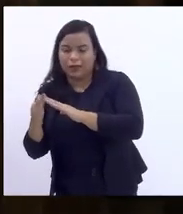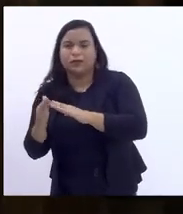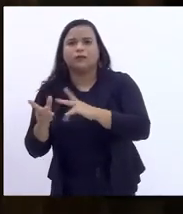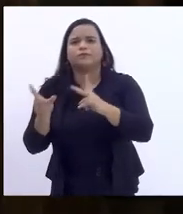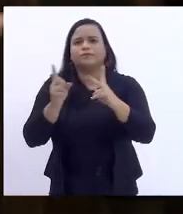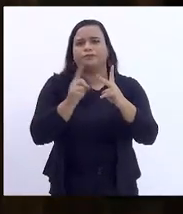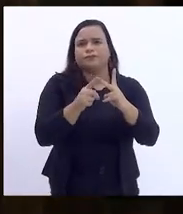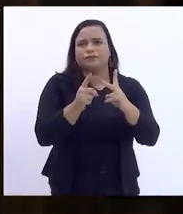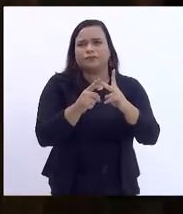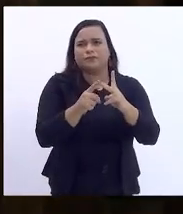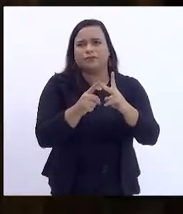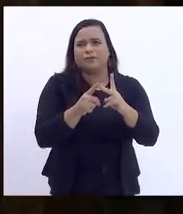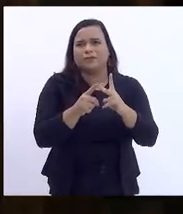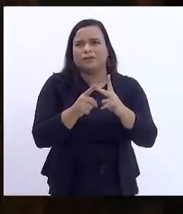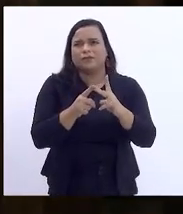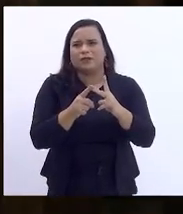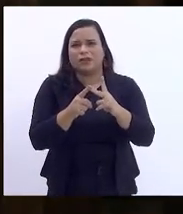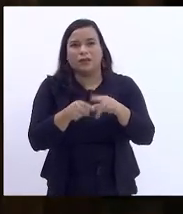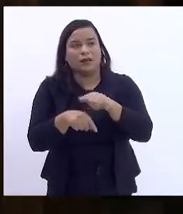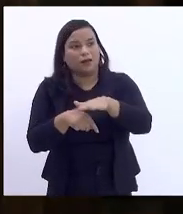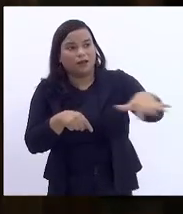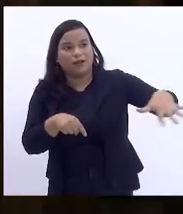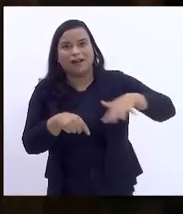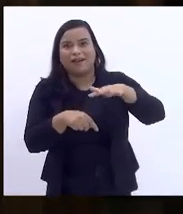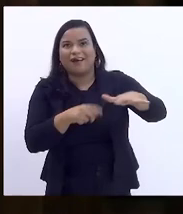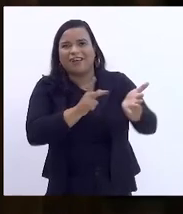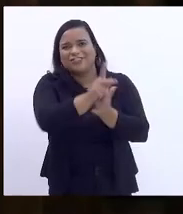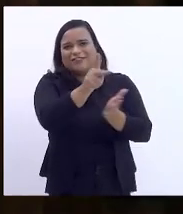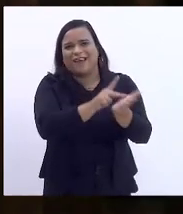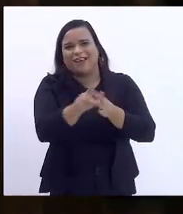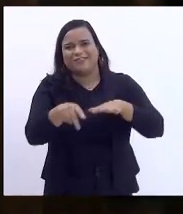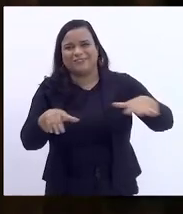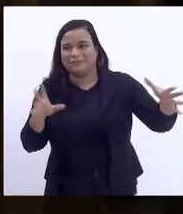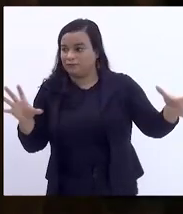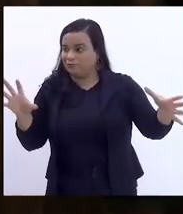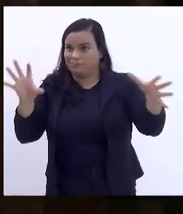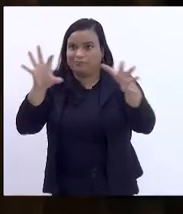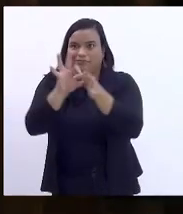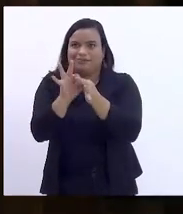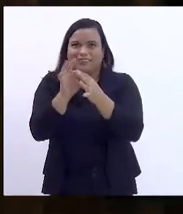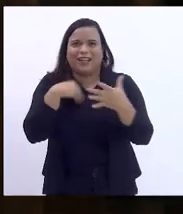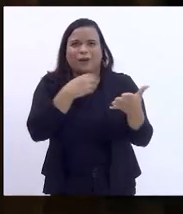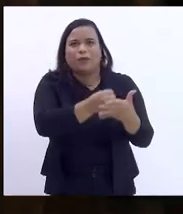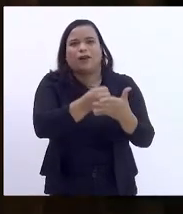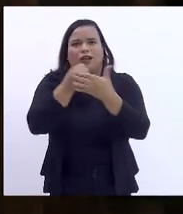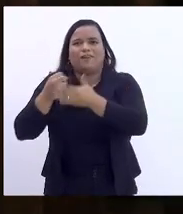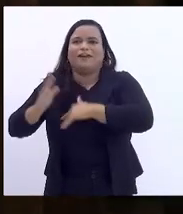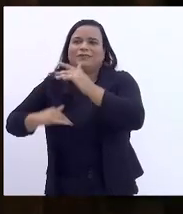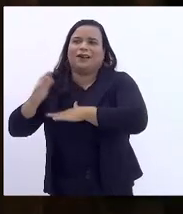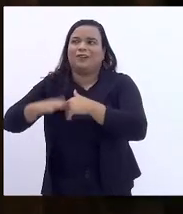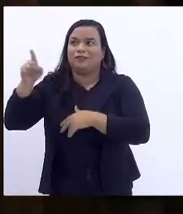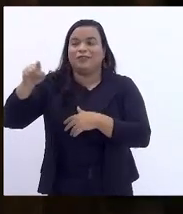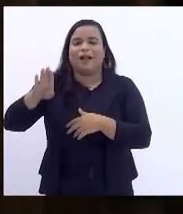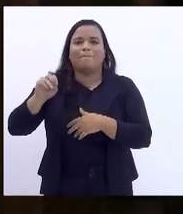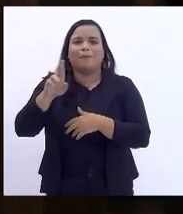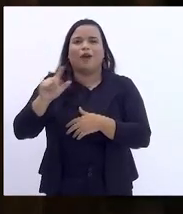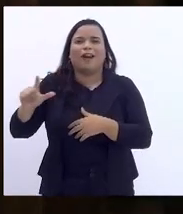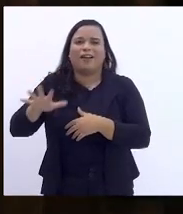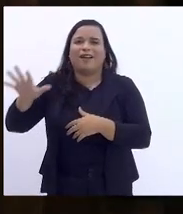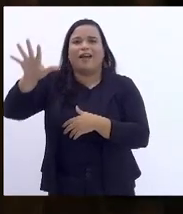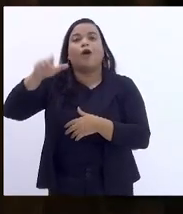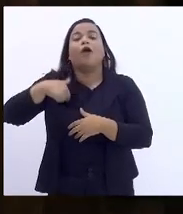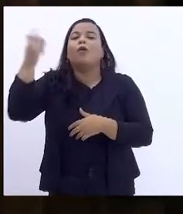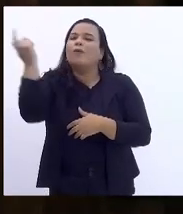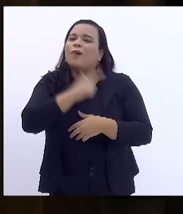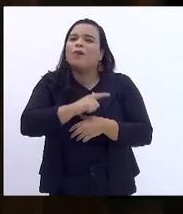pegava a a favela eo asfalto e eu levei esse acabamento laborel aí corajosamente eu coloquei